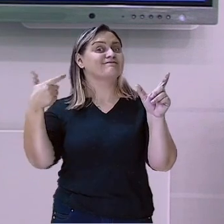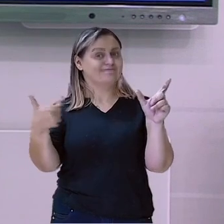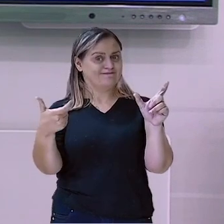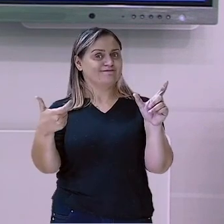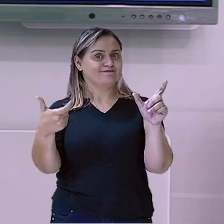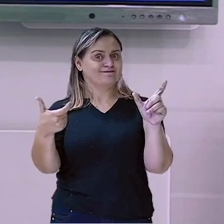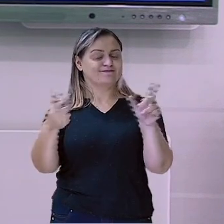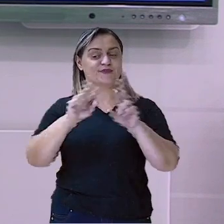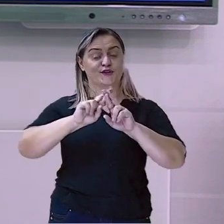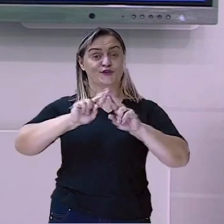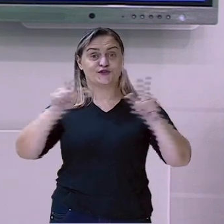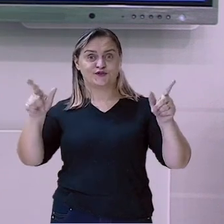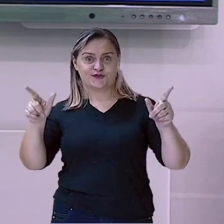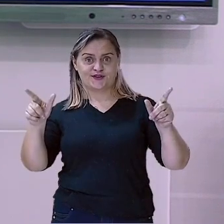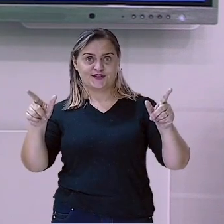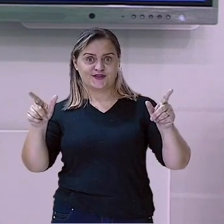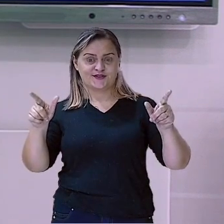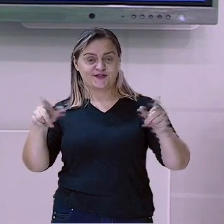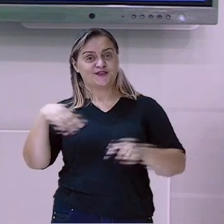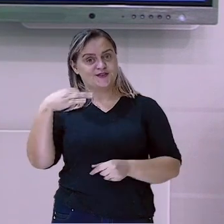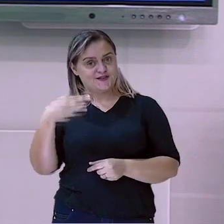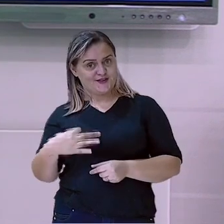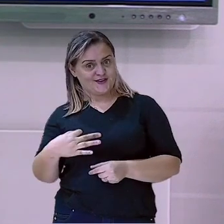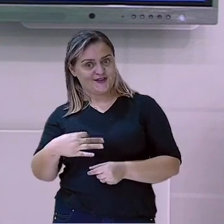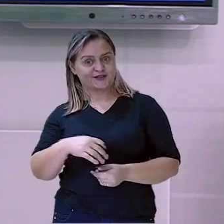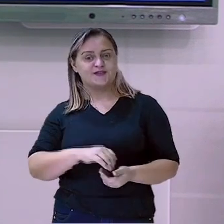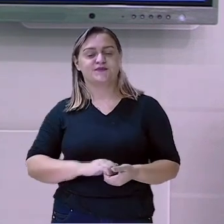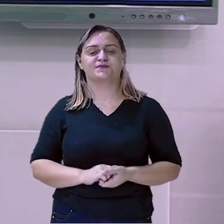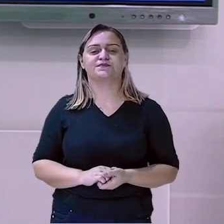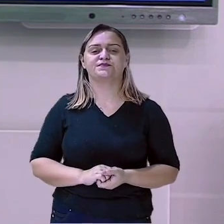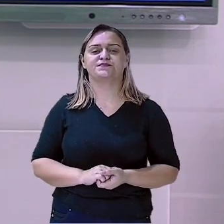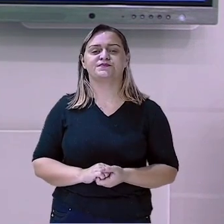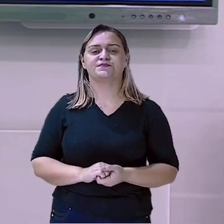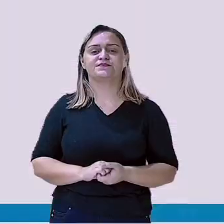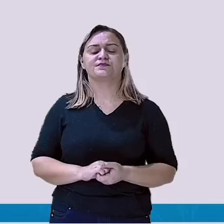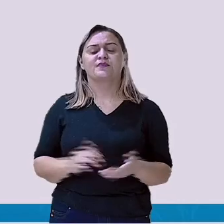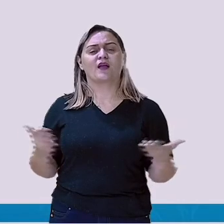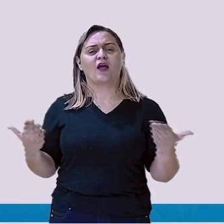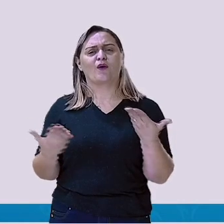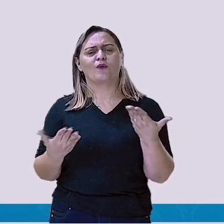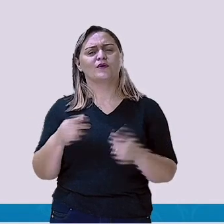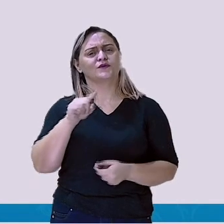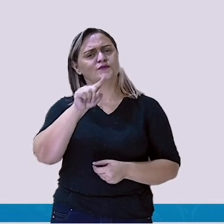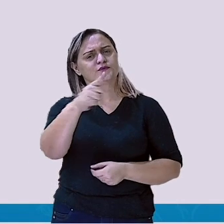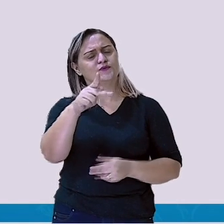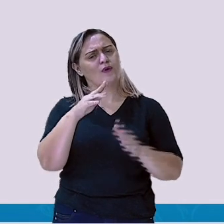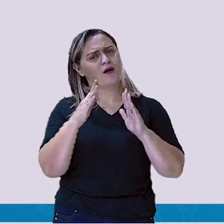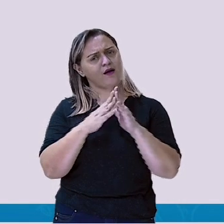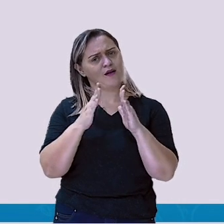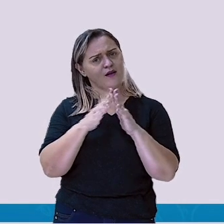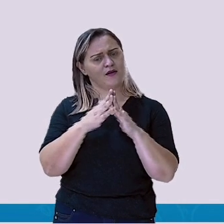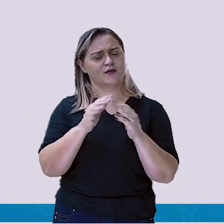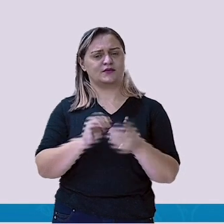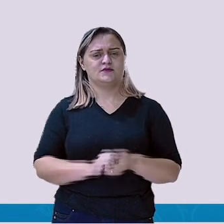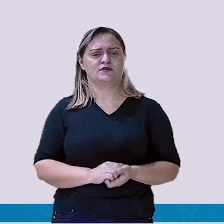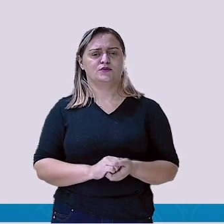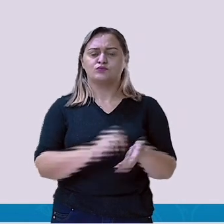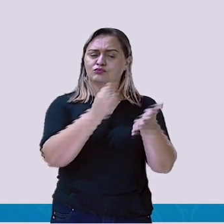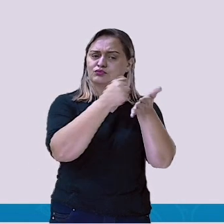com vocês. Vamos ver qual atividade vamos fazer em casa hoje? Em seu caderno,